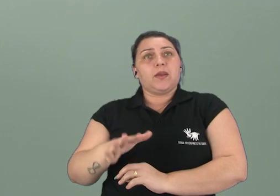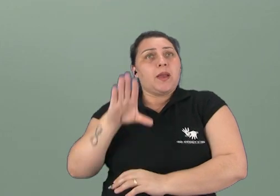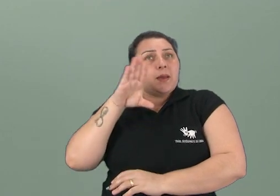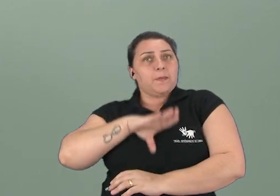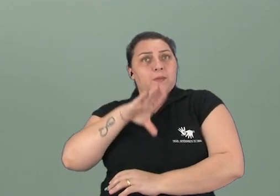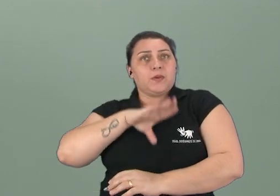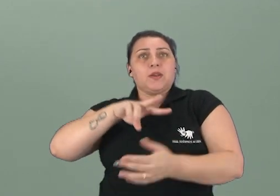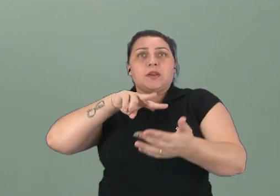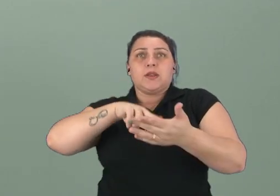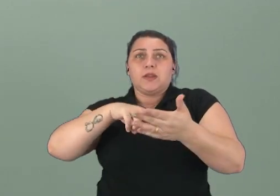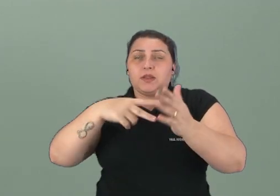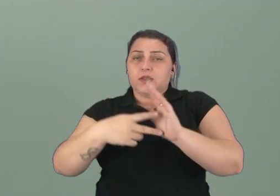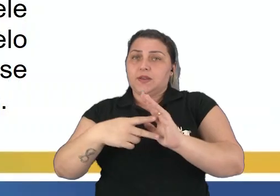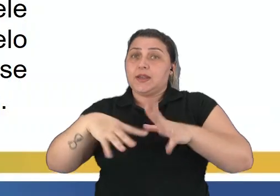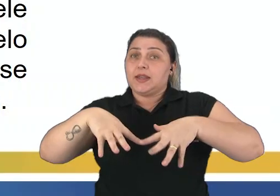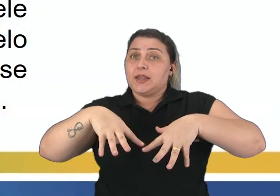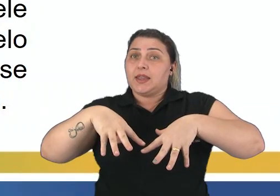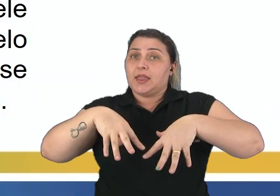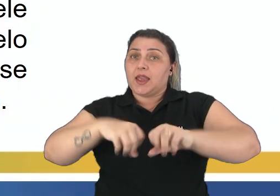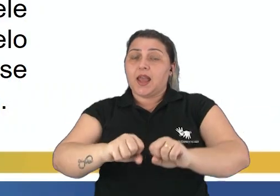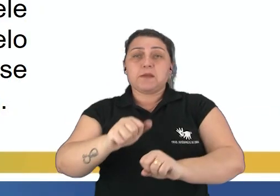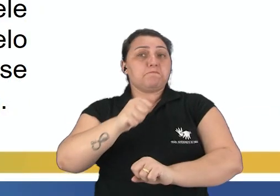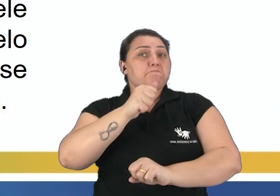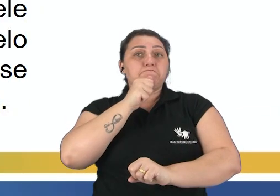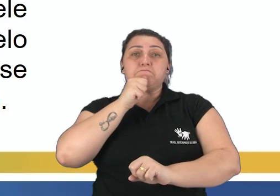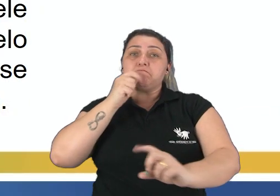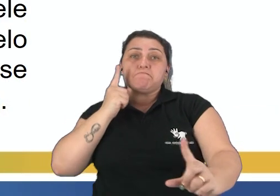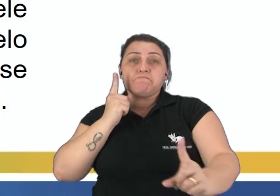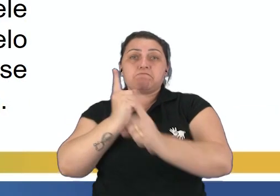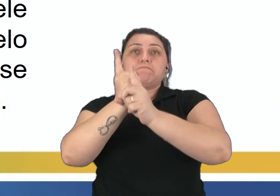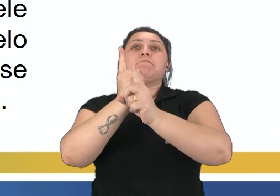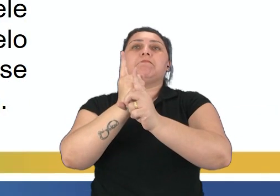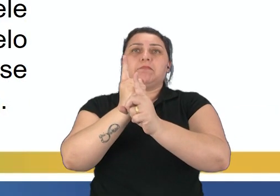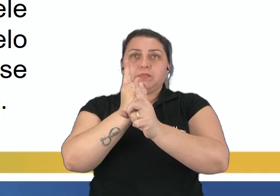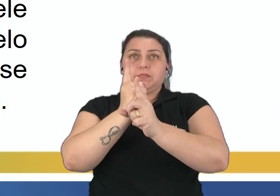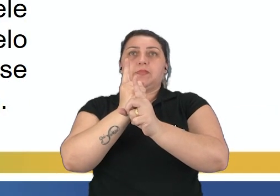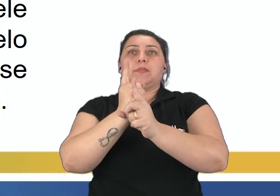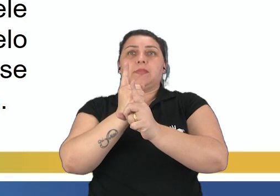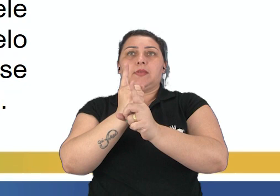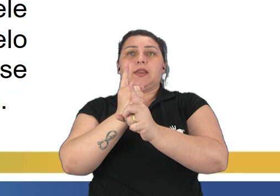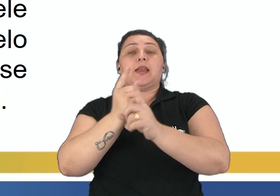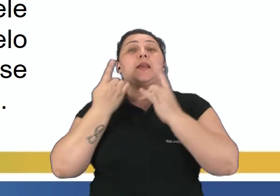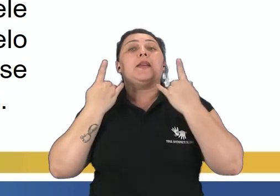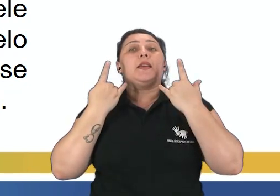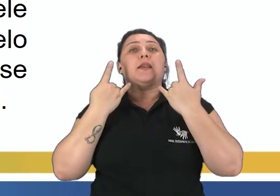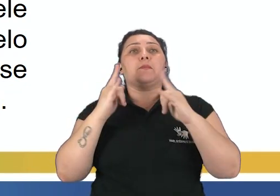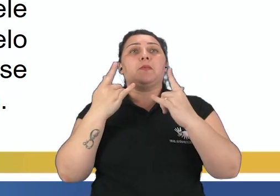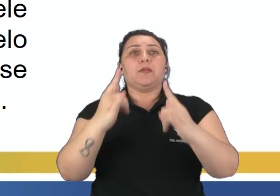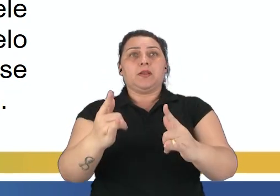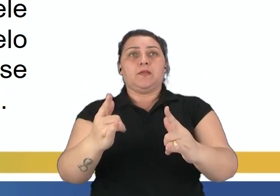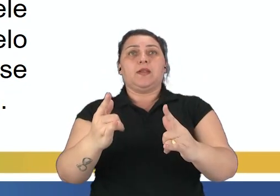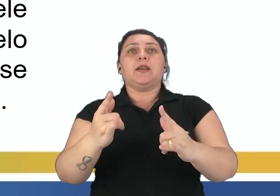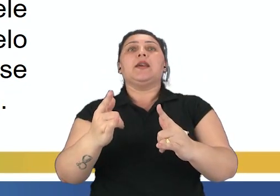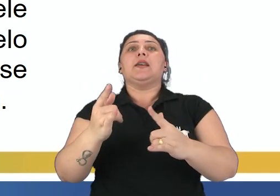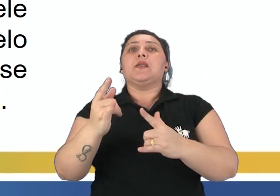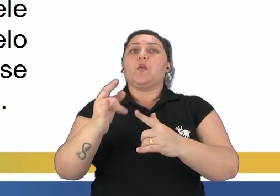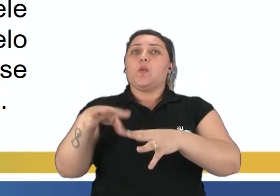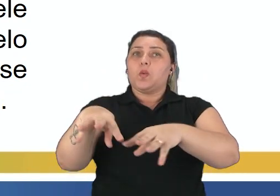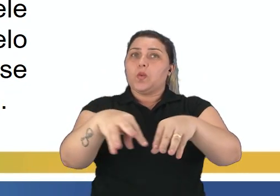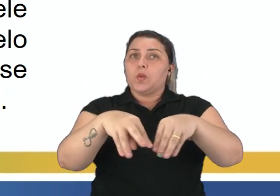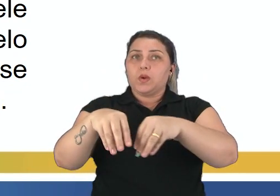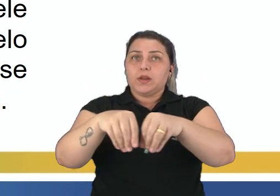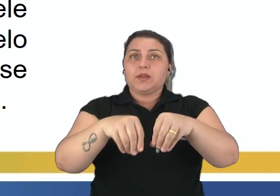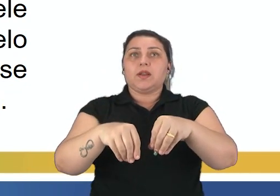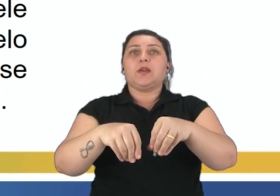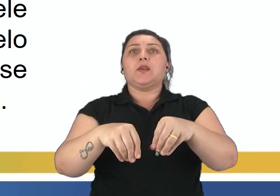assim. Em português, significa terras não descobertas. Eram assim que a Bolívia